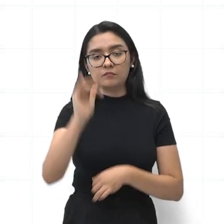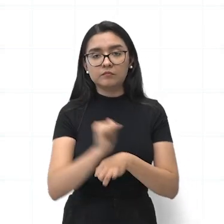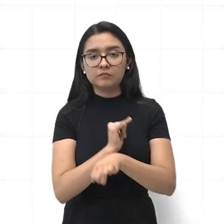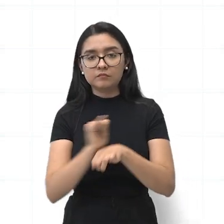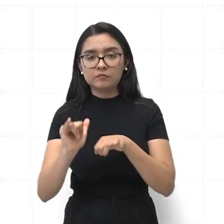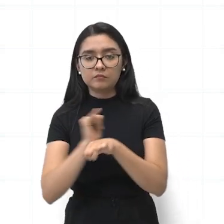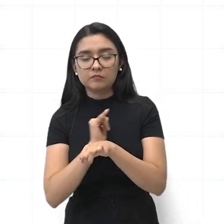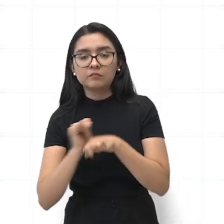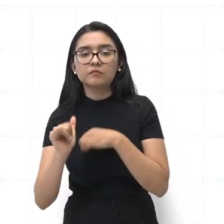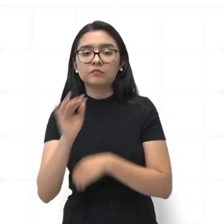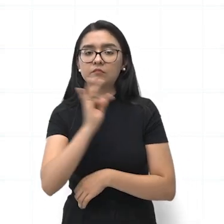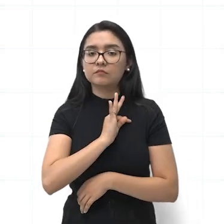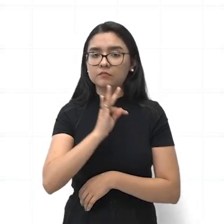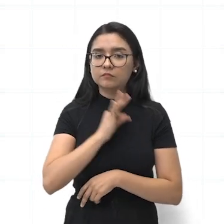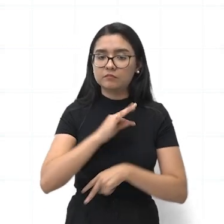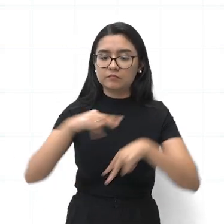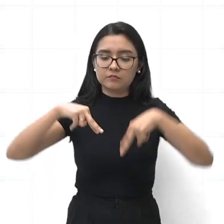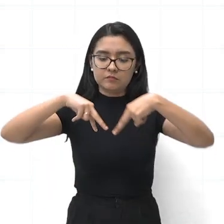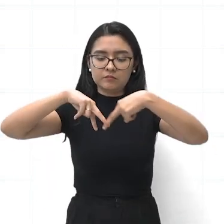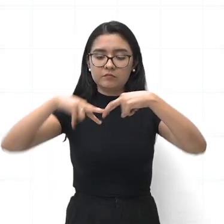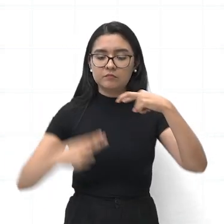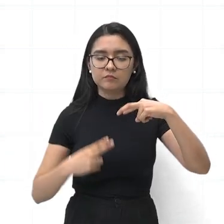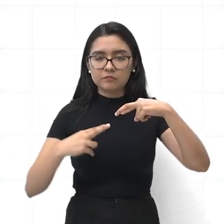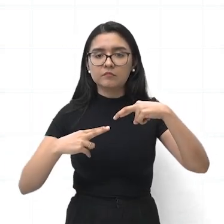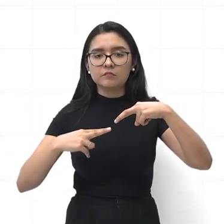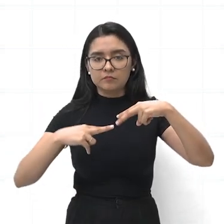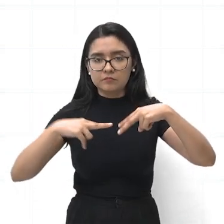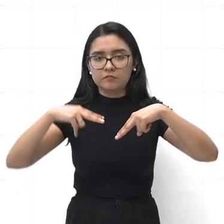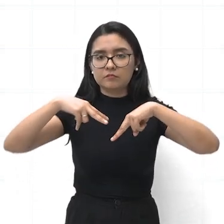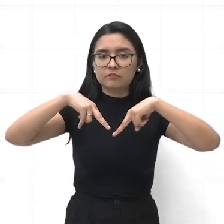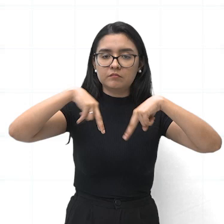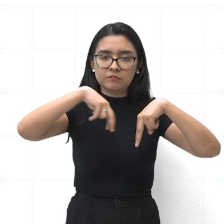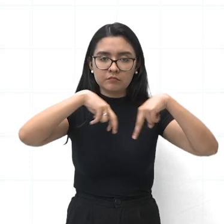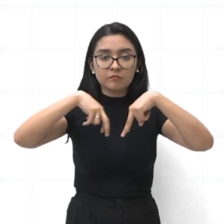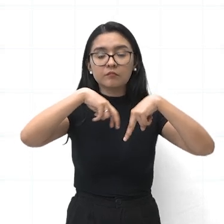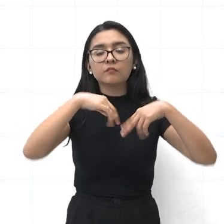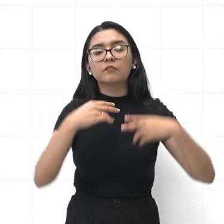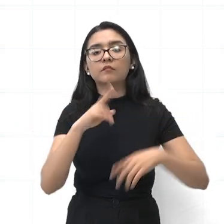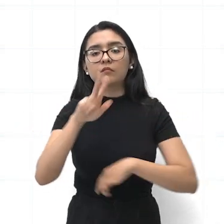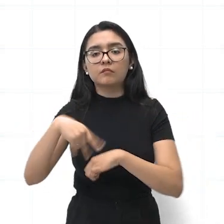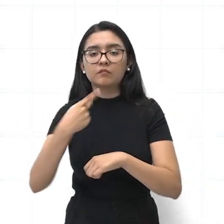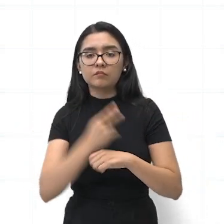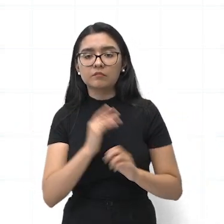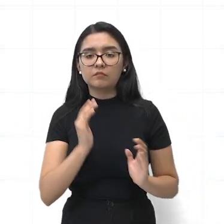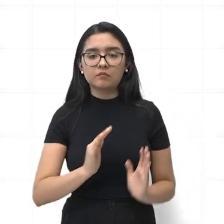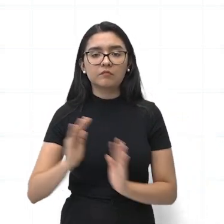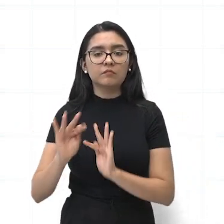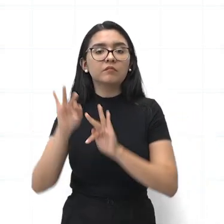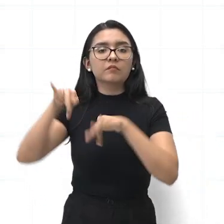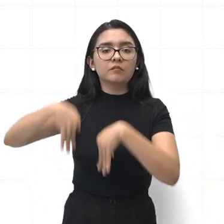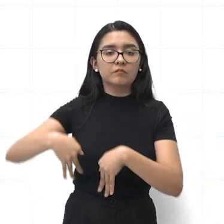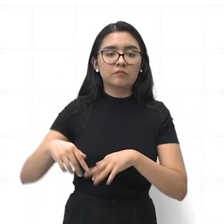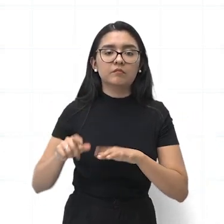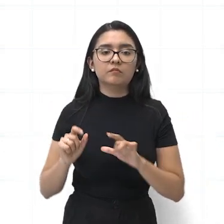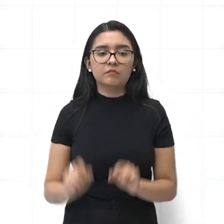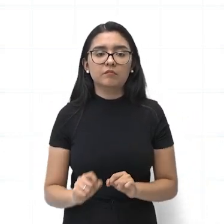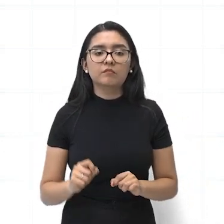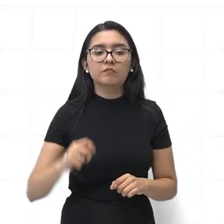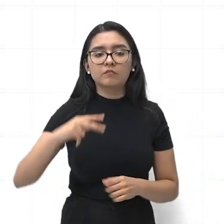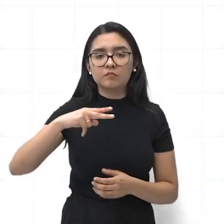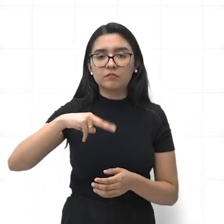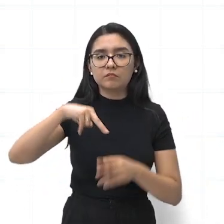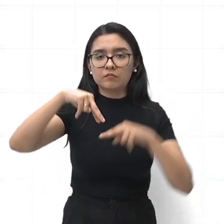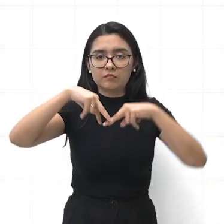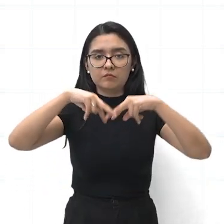para derrubar esse oponente, né, que é o ato de desequilibrar. E logo depois vem o desfecho, que é com o